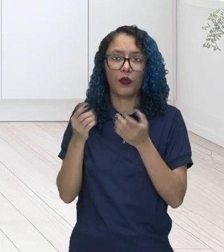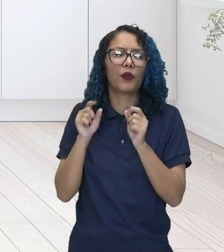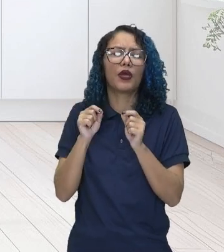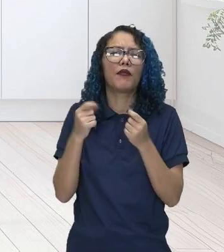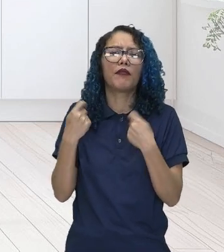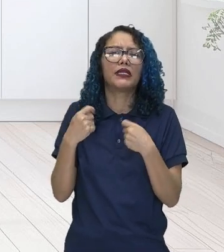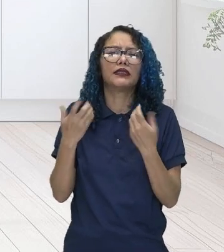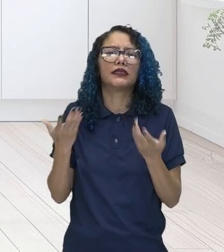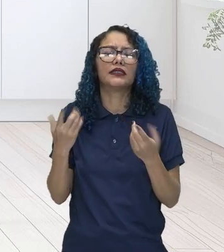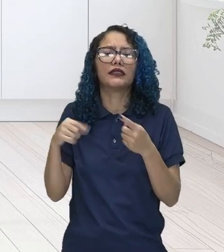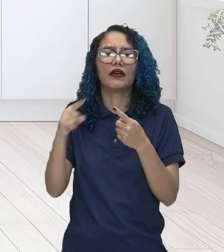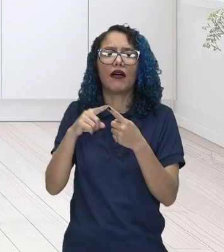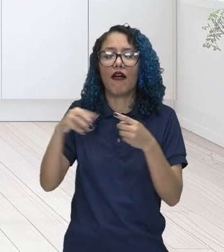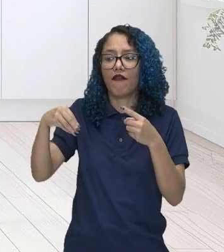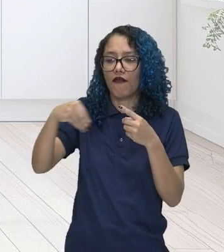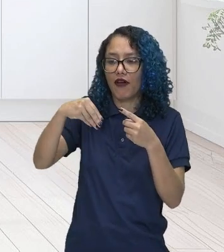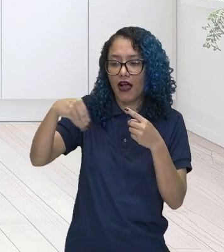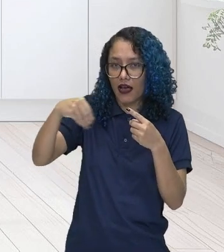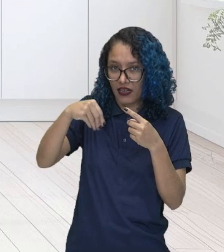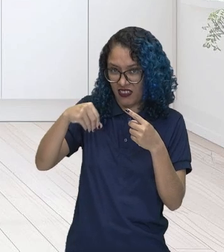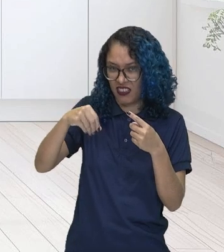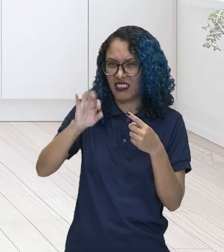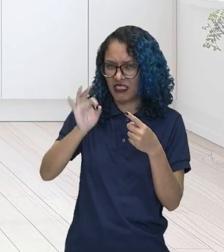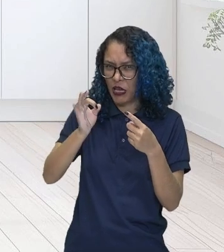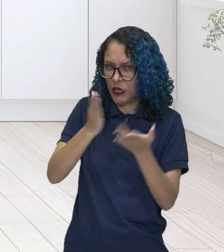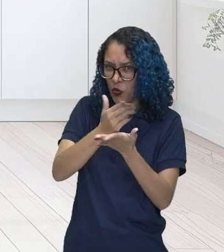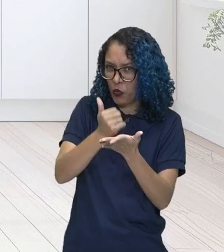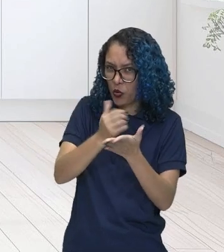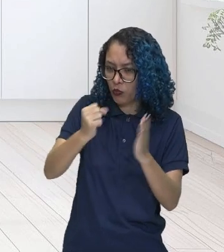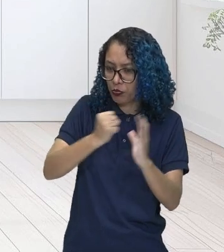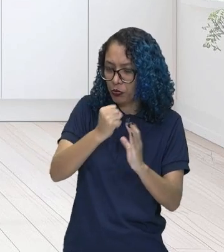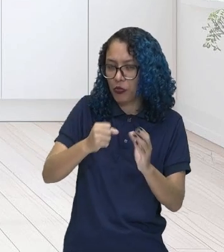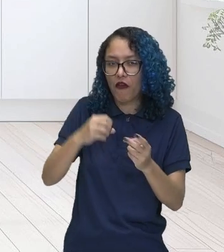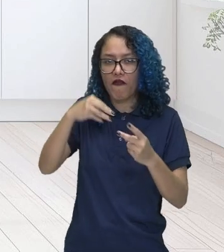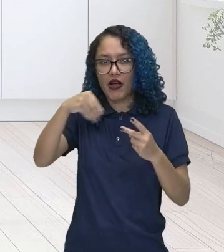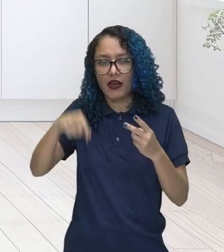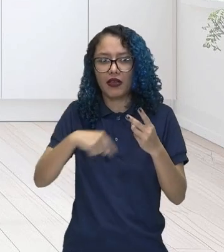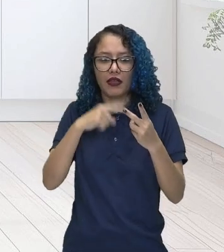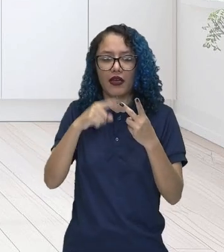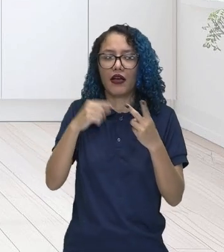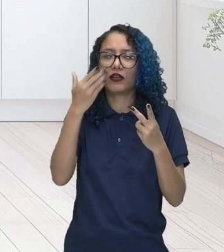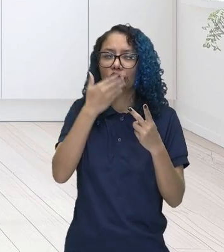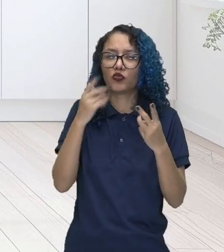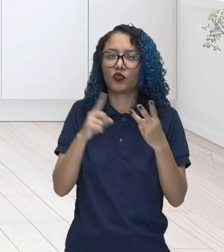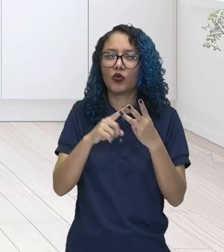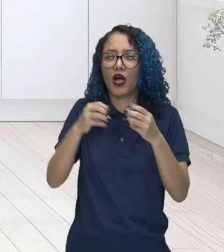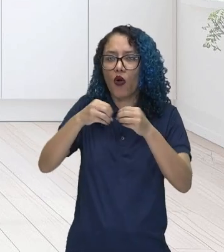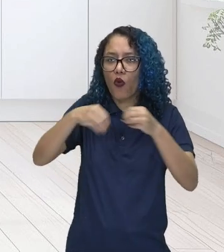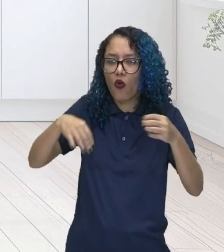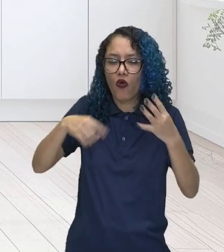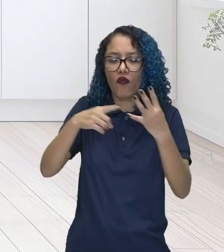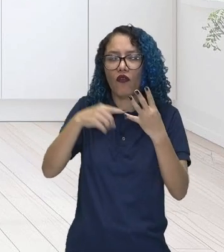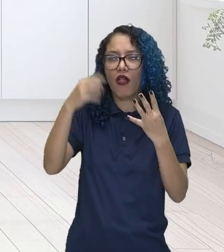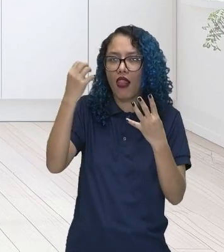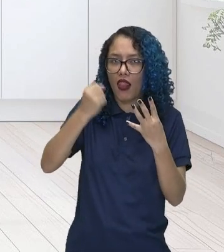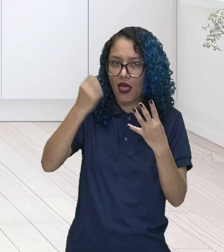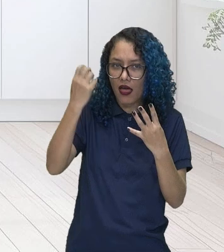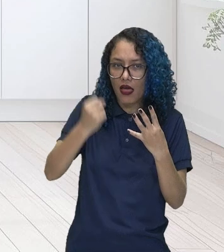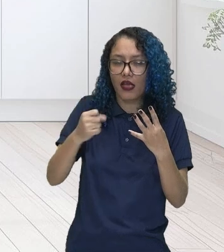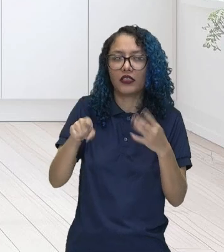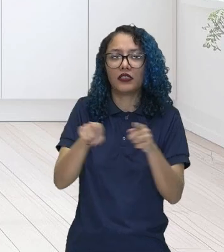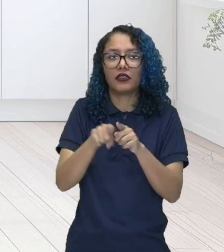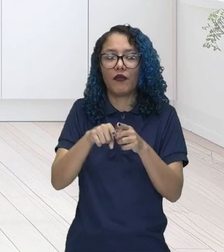farinha, né? Quando a gente quer preparar um bolo, a gente precisa da farinha, do açúcar, dos ovos, do leite e